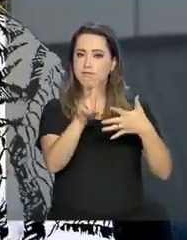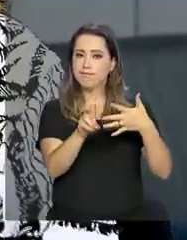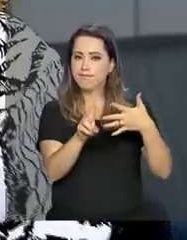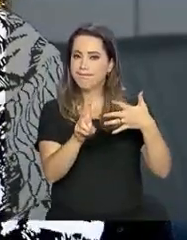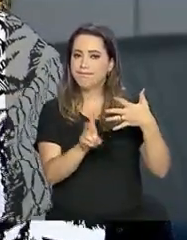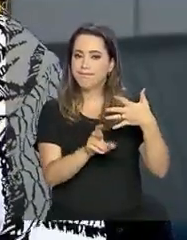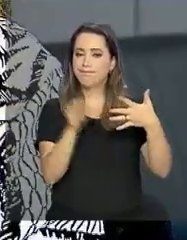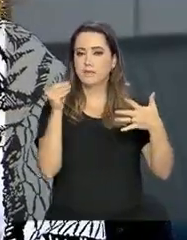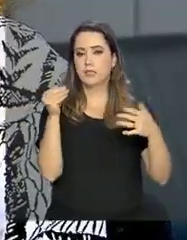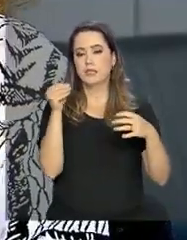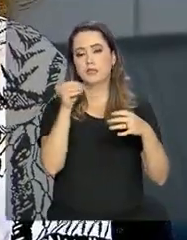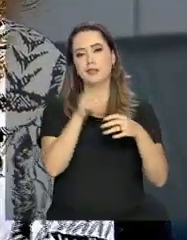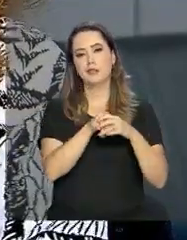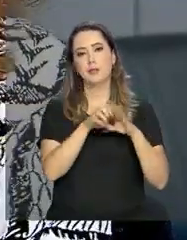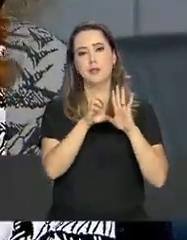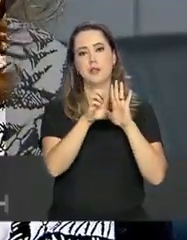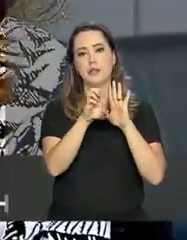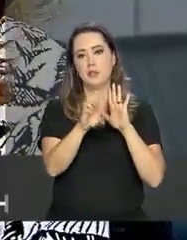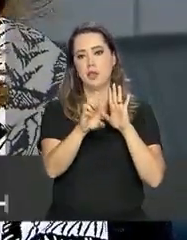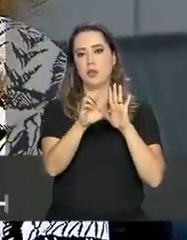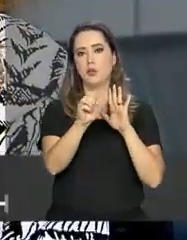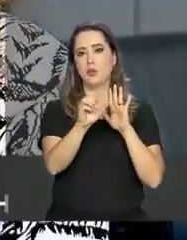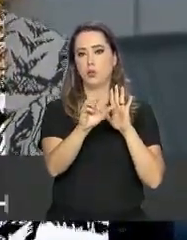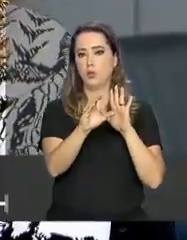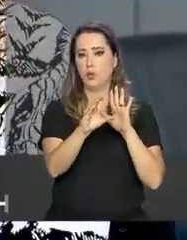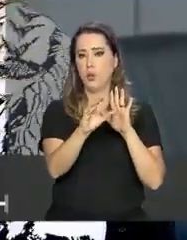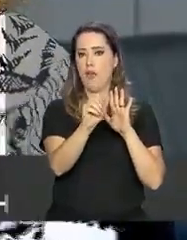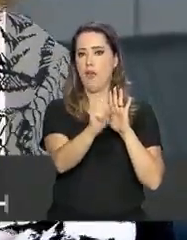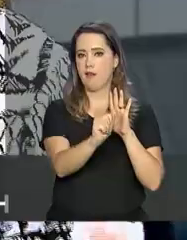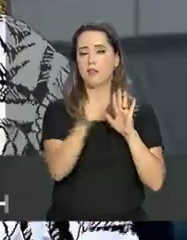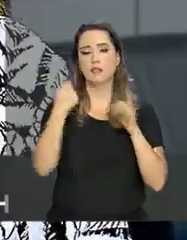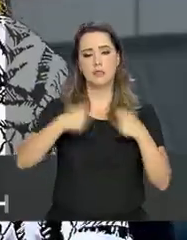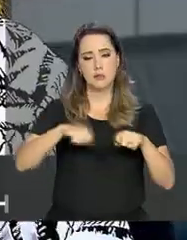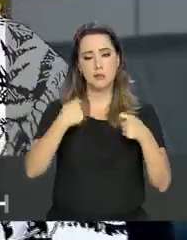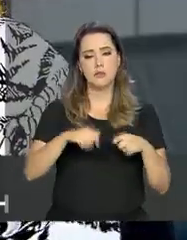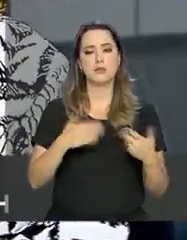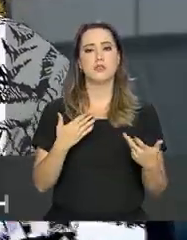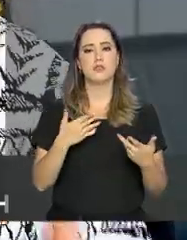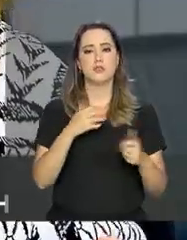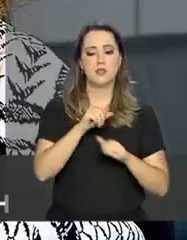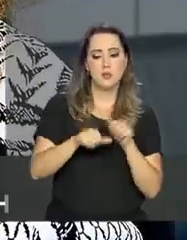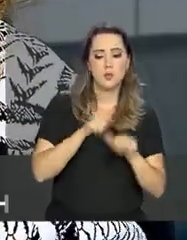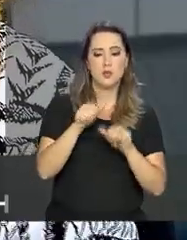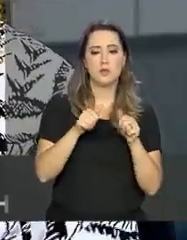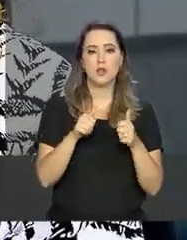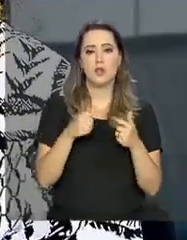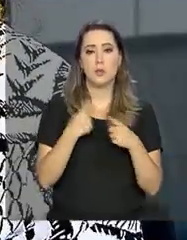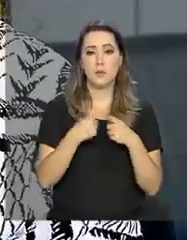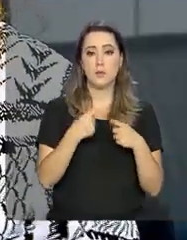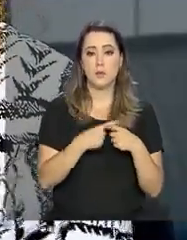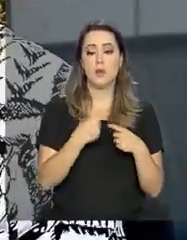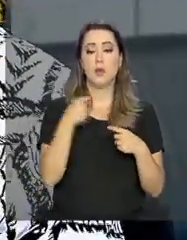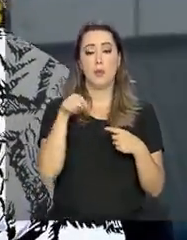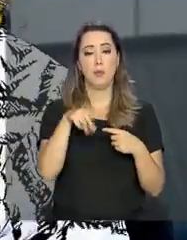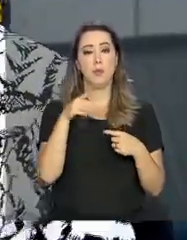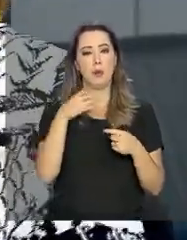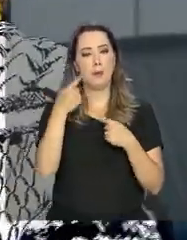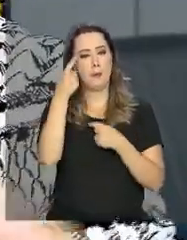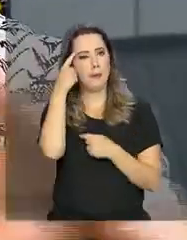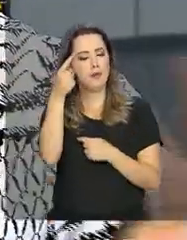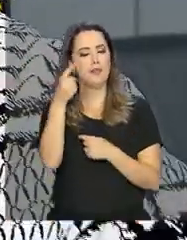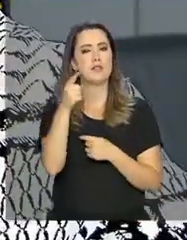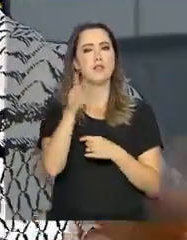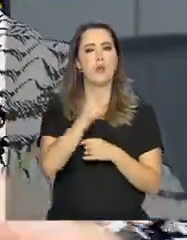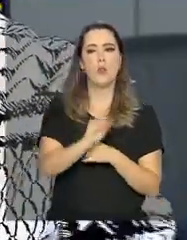melhor implementação porque ela é uma política transversal quiser o estatudo pensa ah atendimento à criança